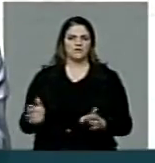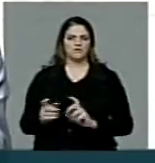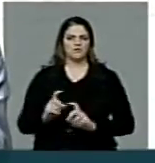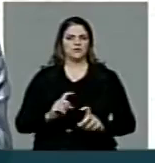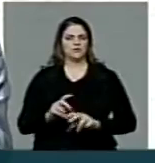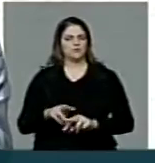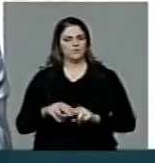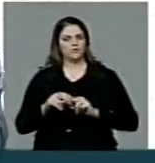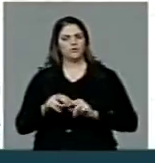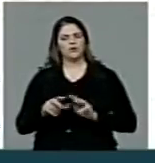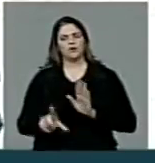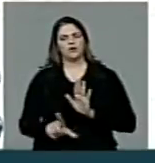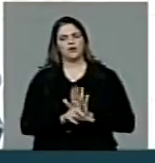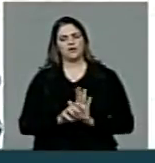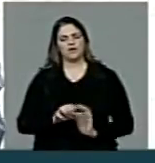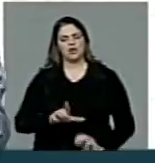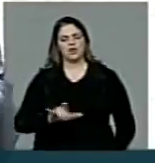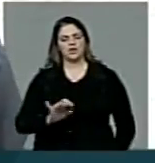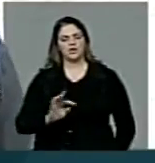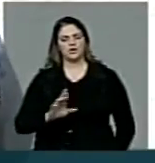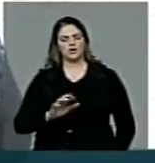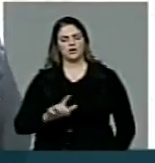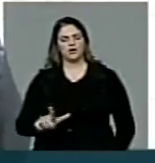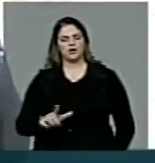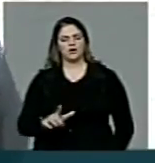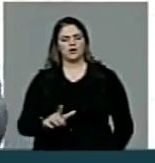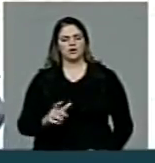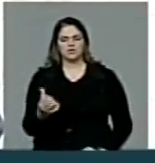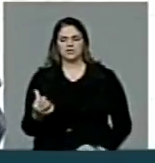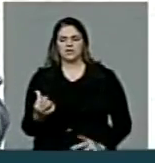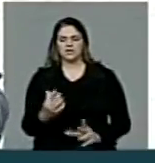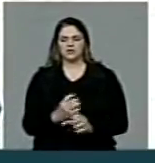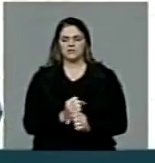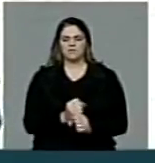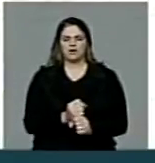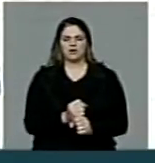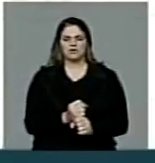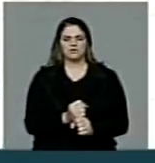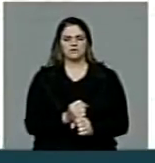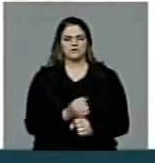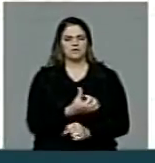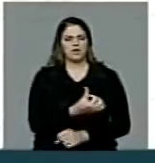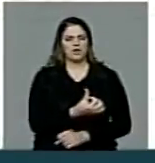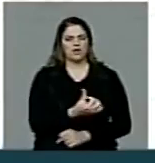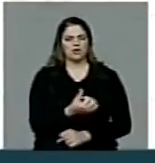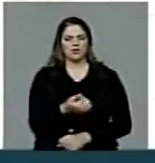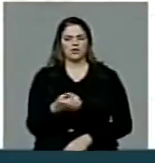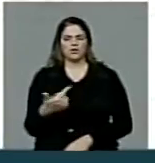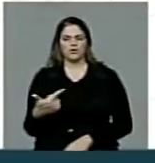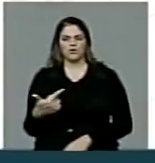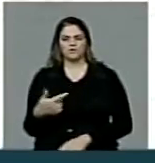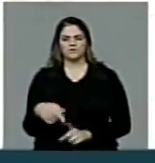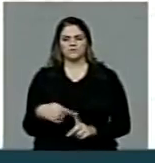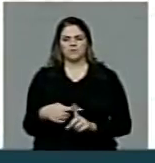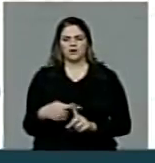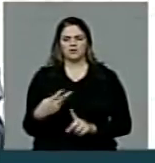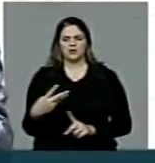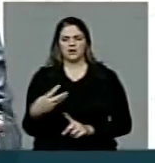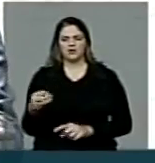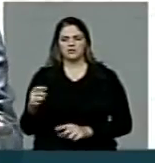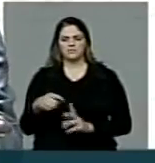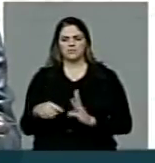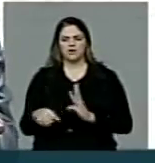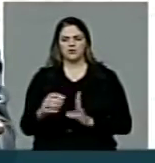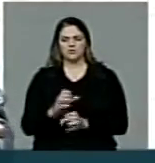da legislação eleitoral. 6 mais 6, 12, mais 12, somado os 3 meses de cada ano em relação a abrir orçamento,